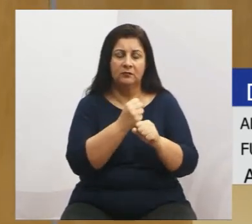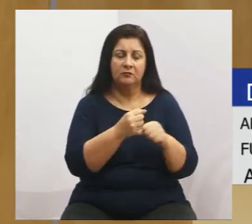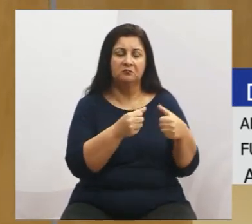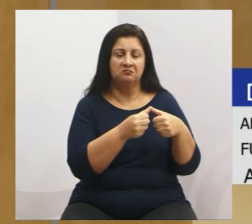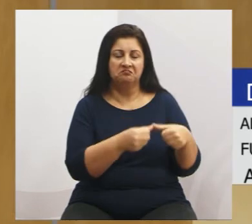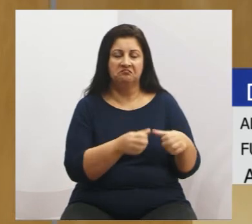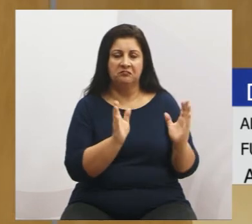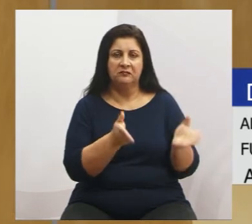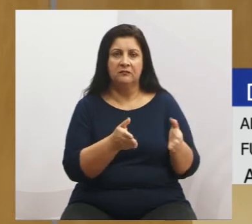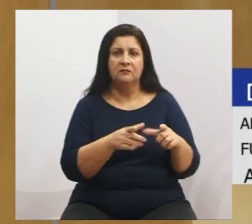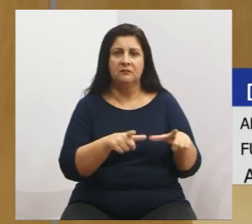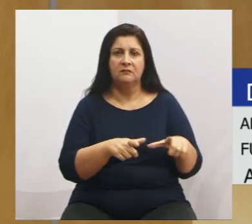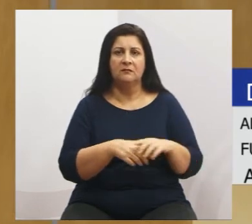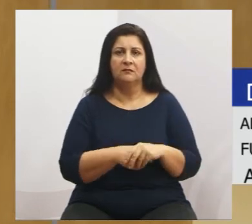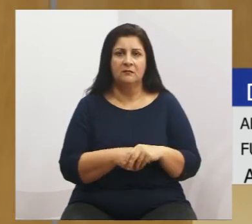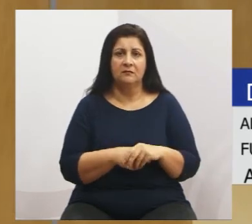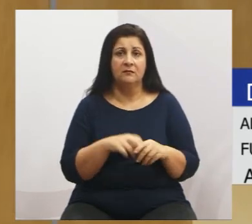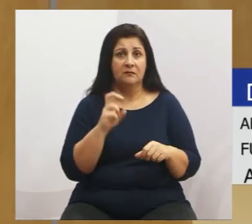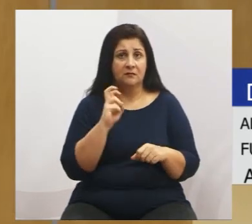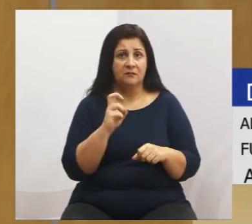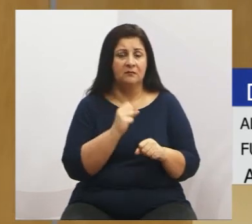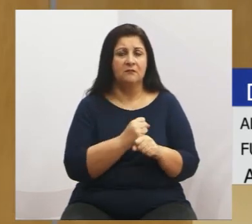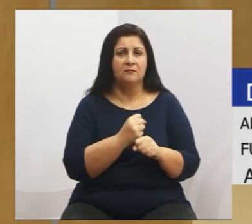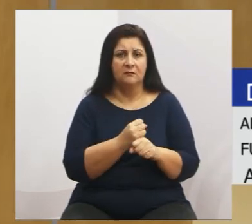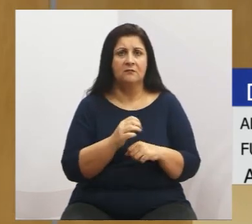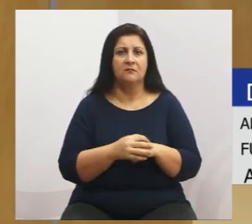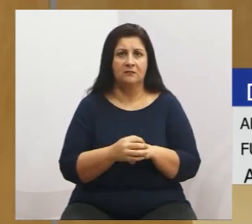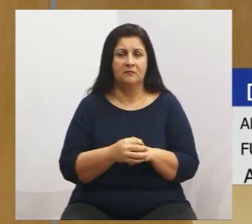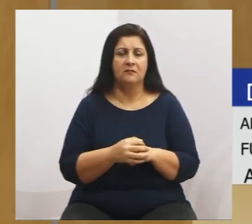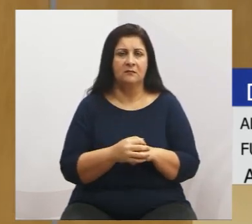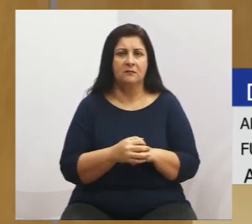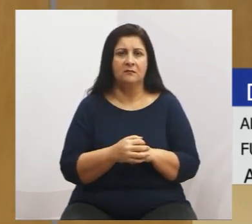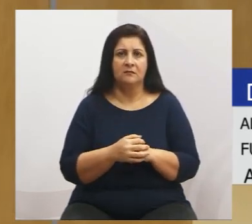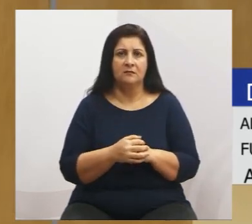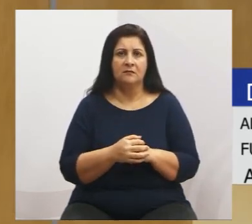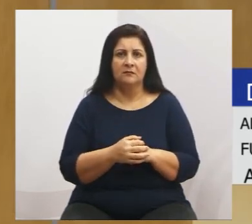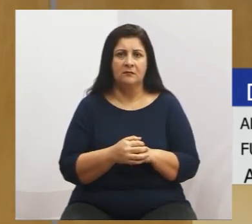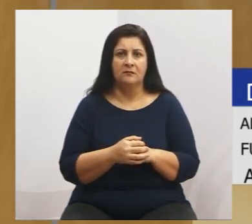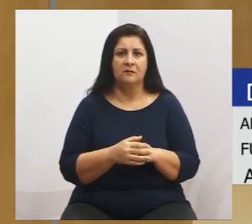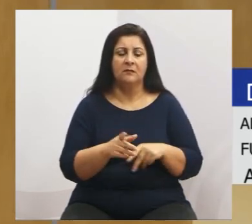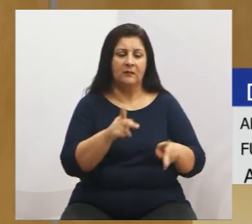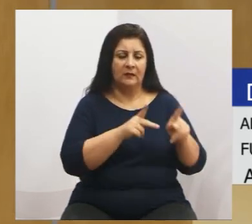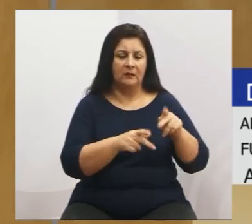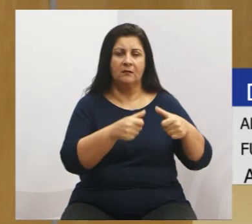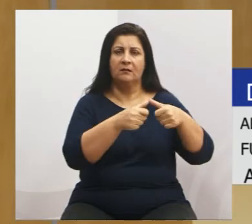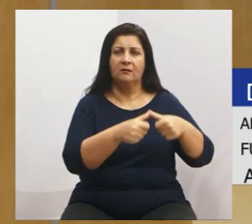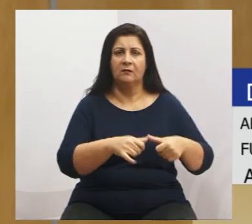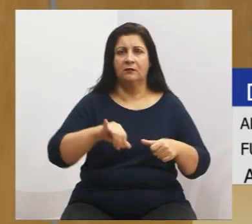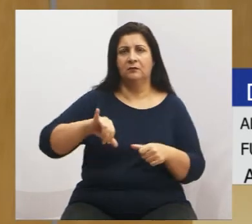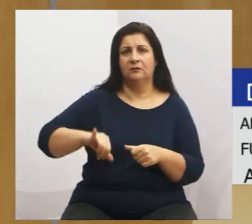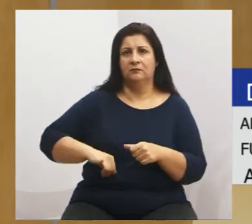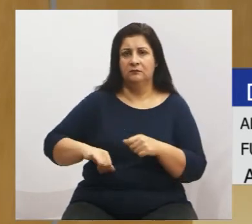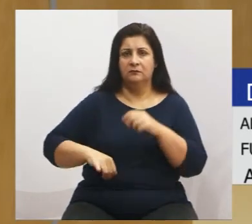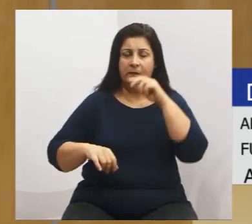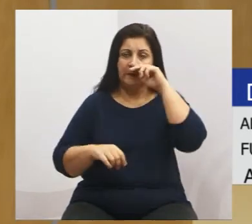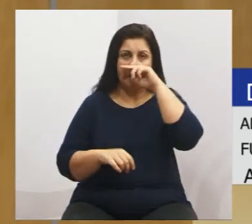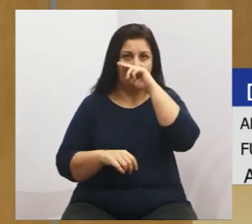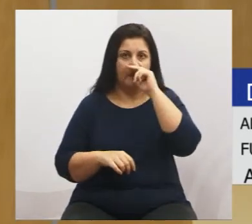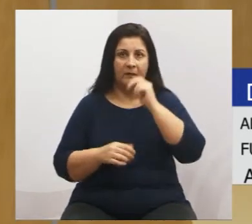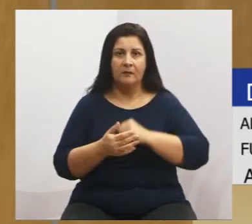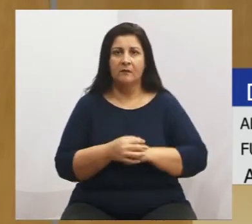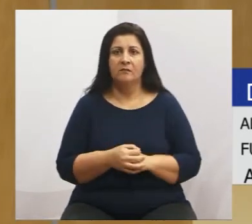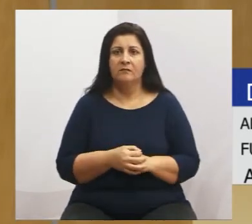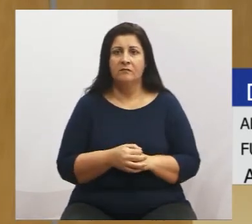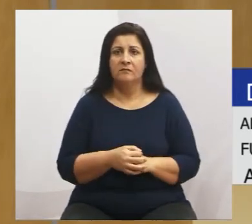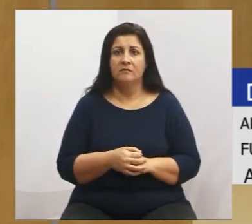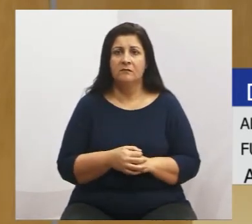lá. Quase 5 anos. Vai fazer 5 anos. Estão lá, sofrendo naquele local, e